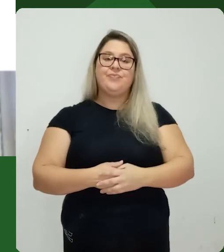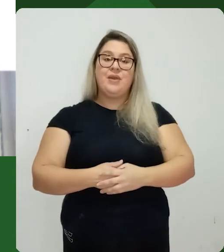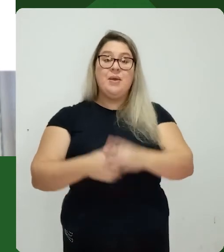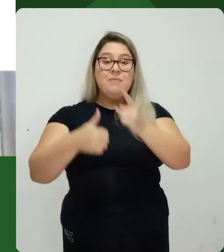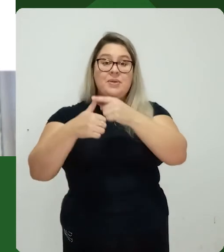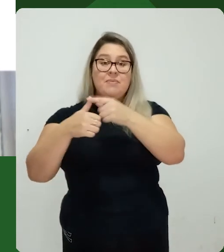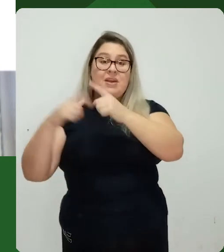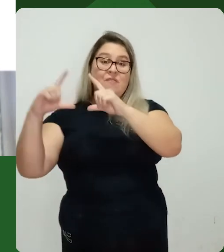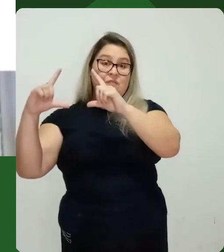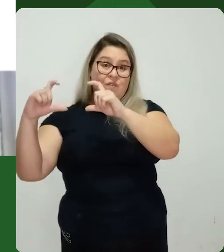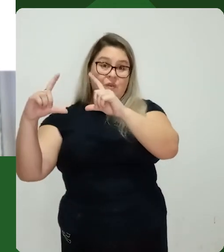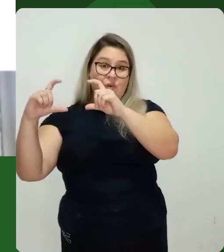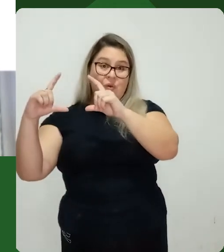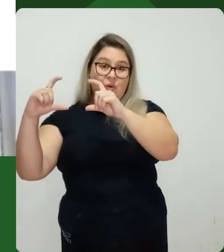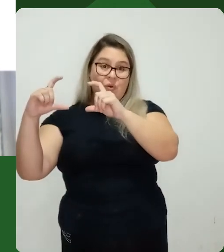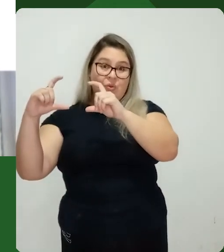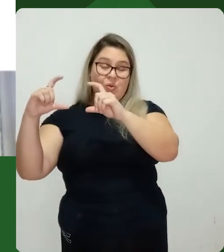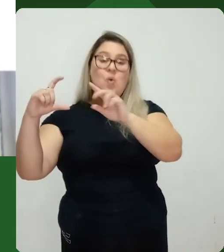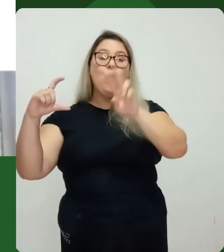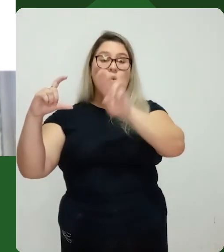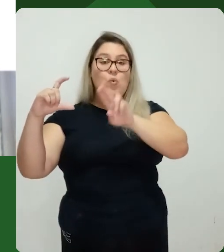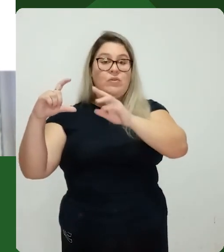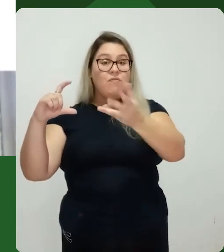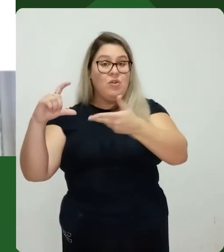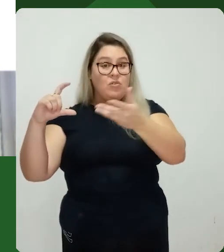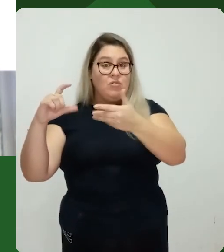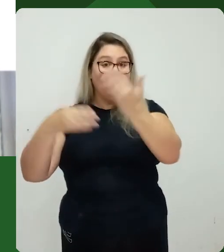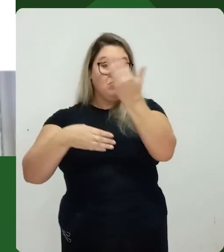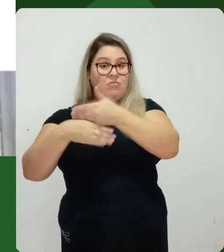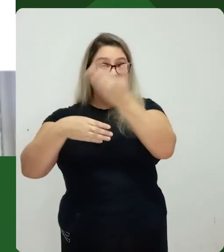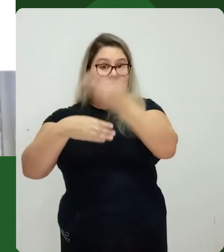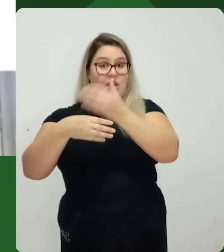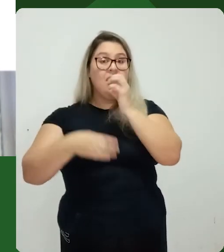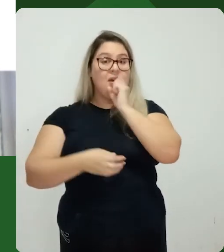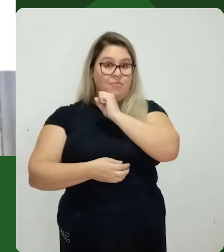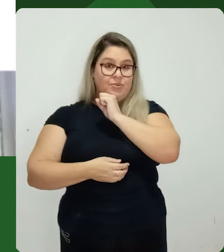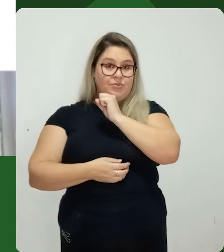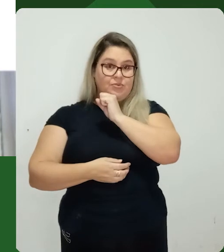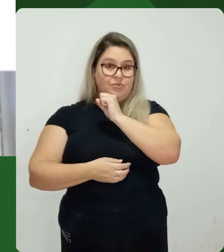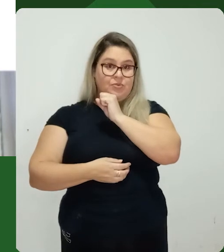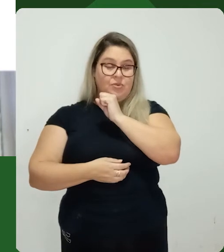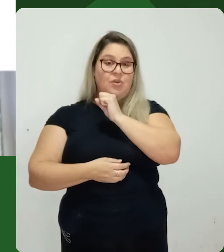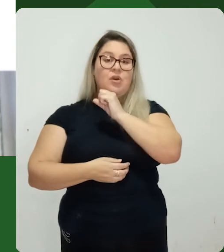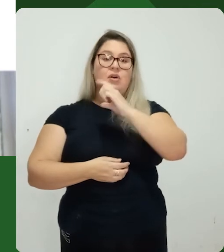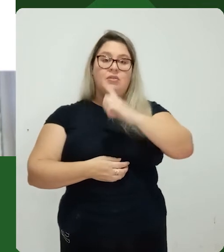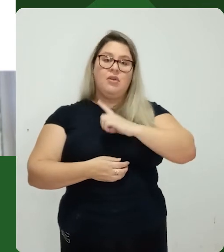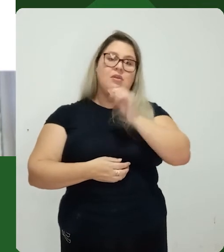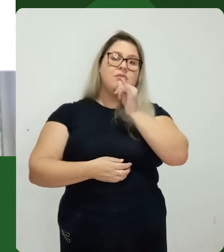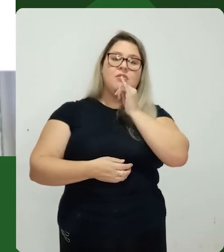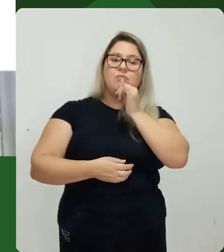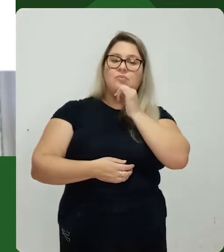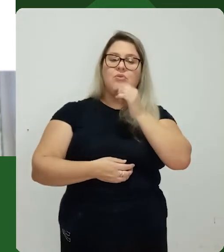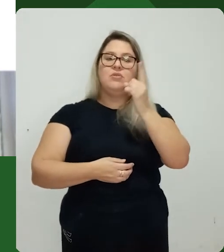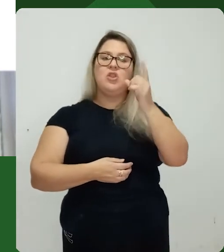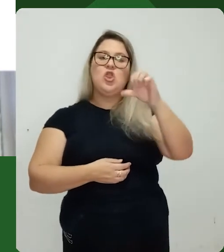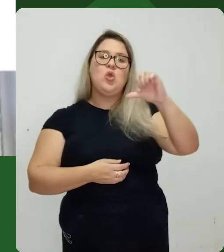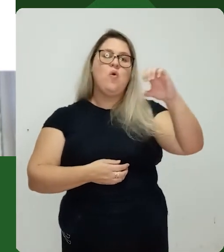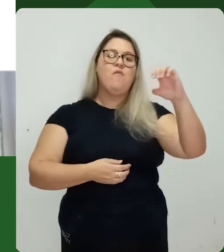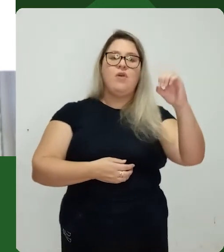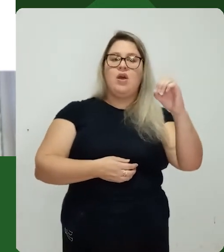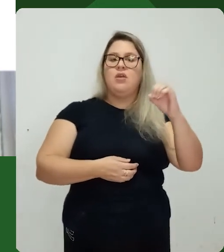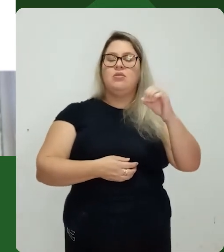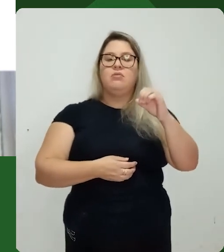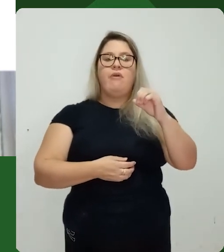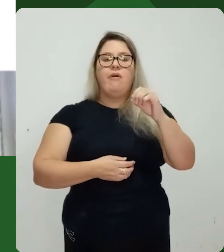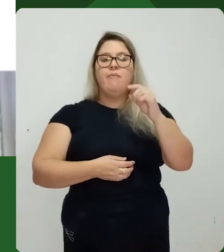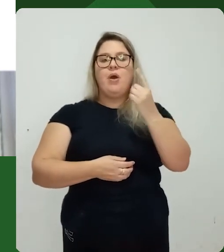usei um diafragma de 4, F4. E veja só, lá nas primeiras fotos, estava usando uma velocidade de obturador